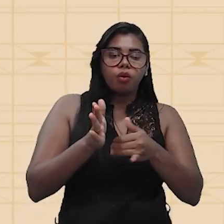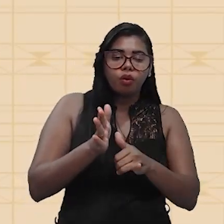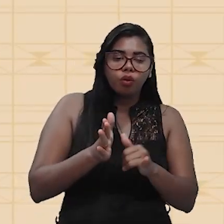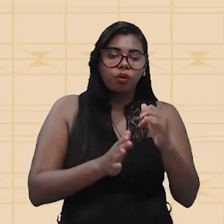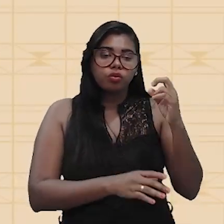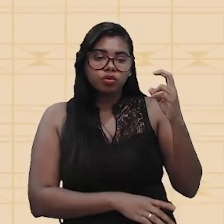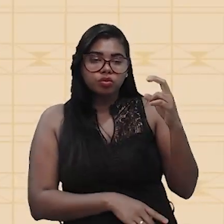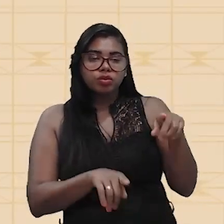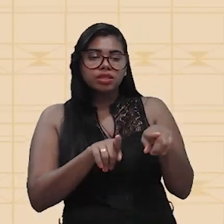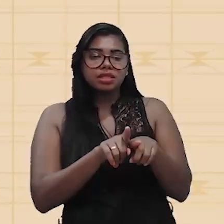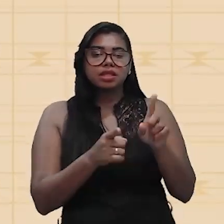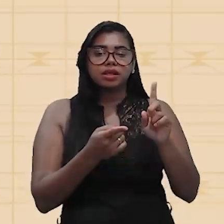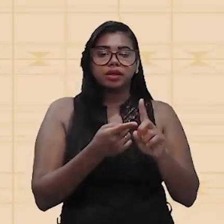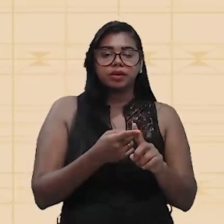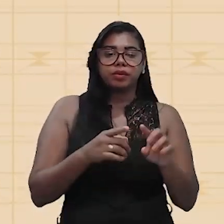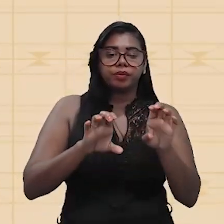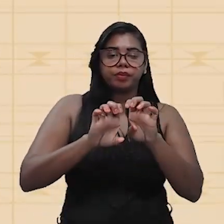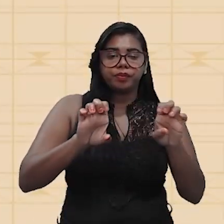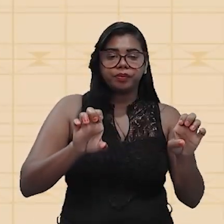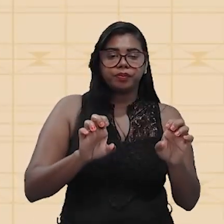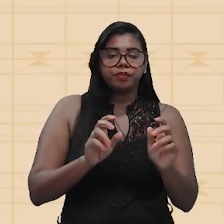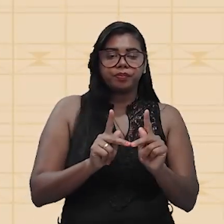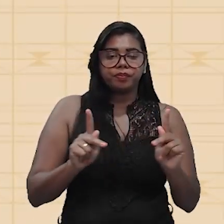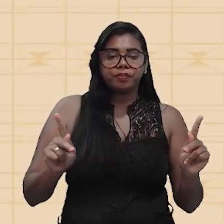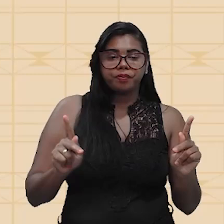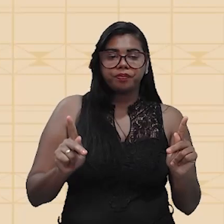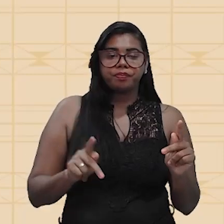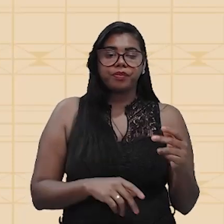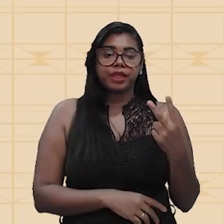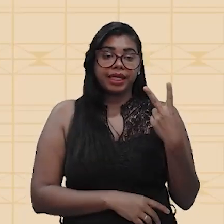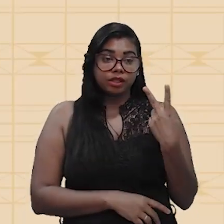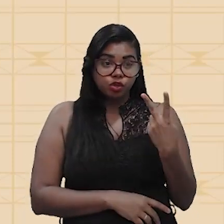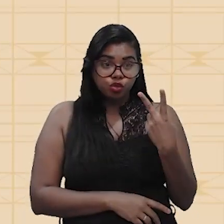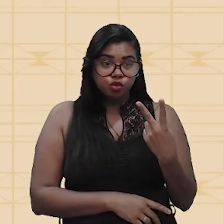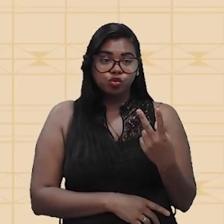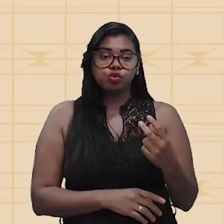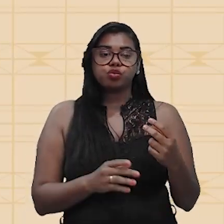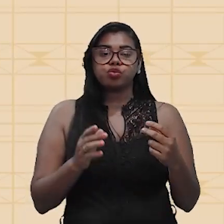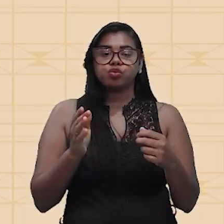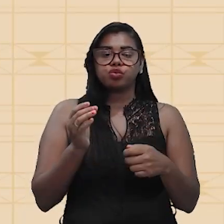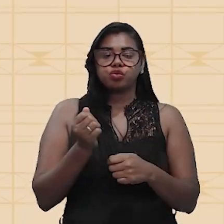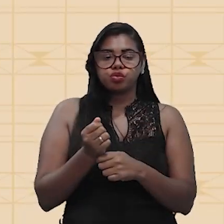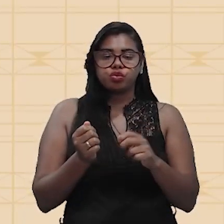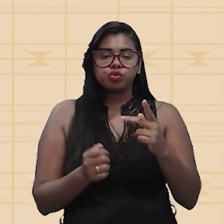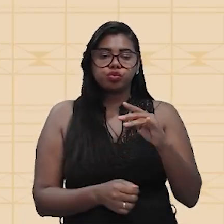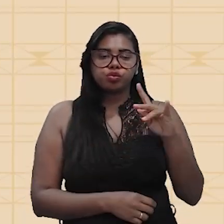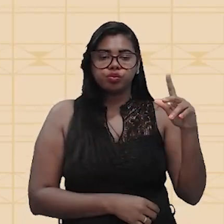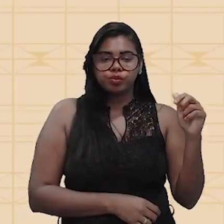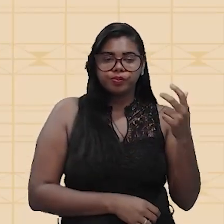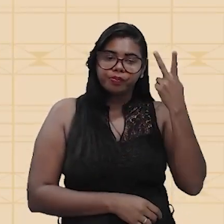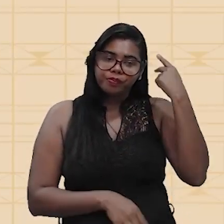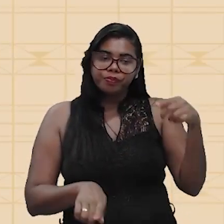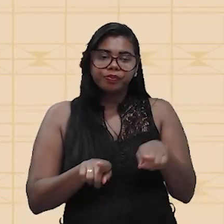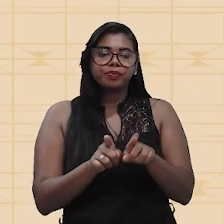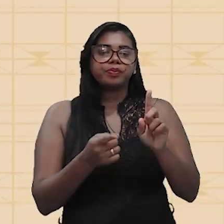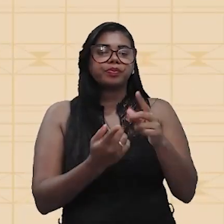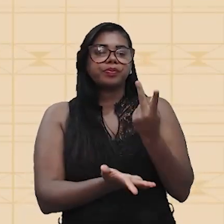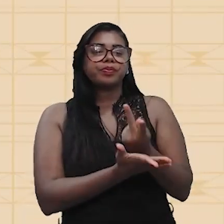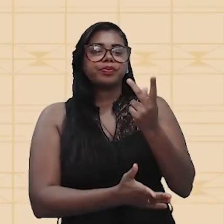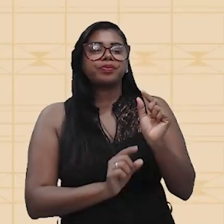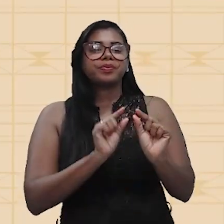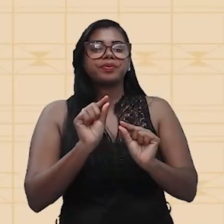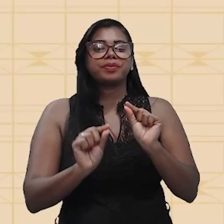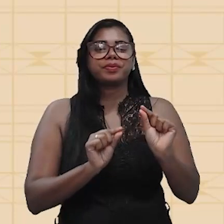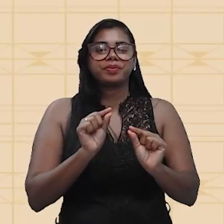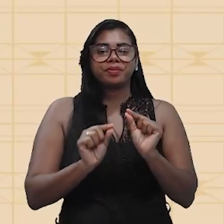associação em paralelo, é importante que as duas pilhas tenham a mesma intensidade. O que acontece é que as DDPs são